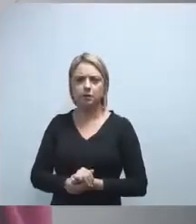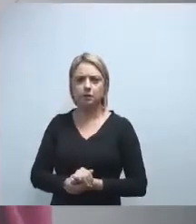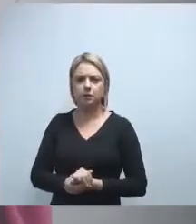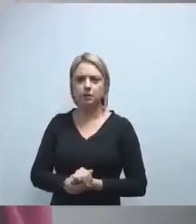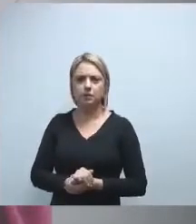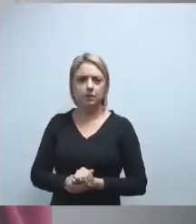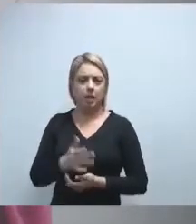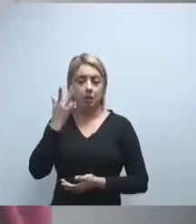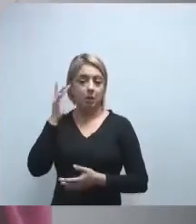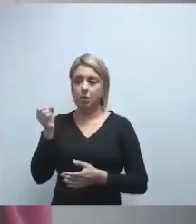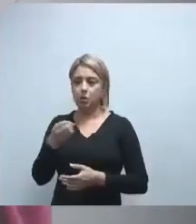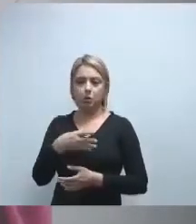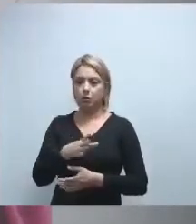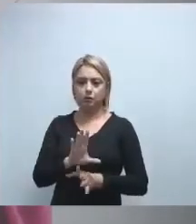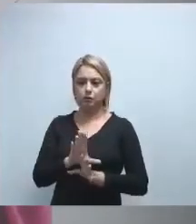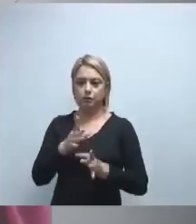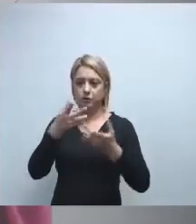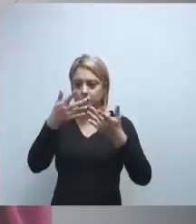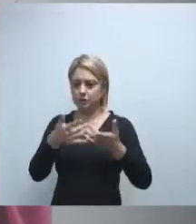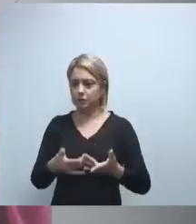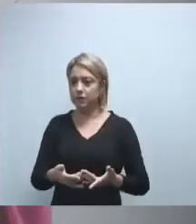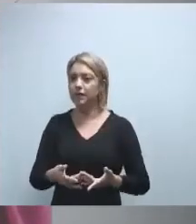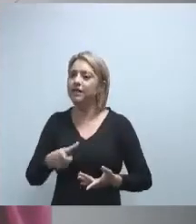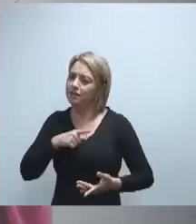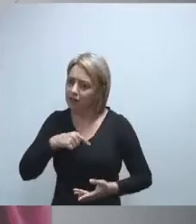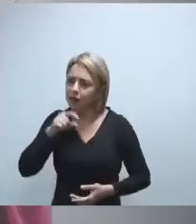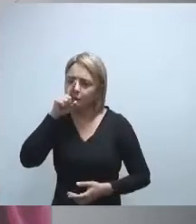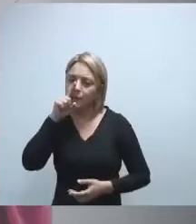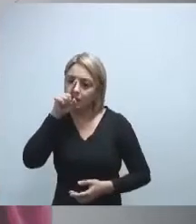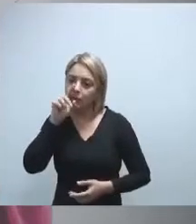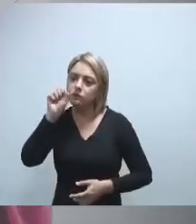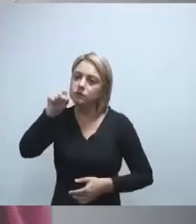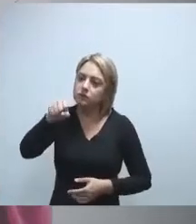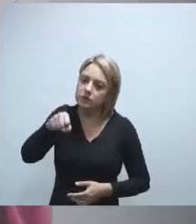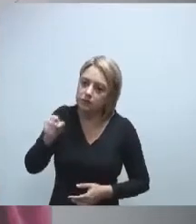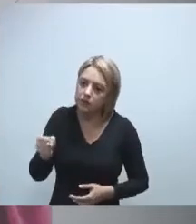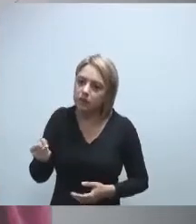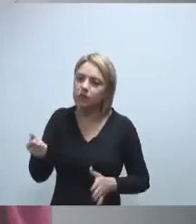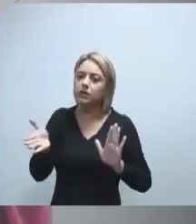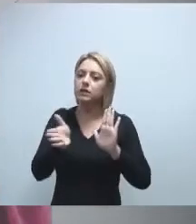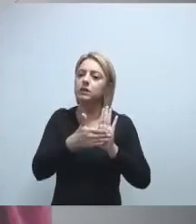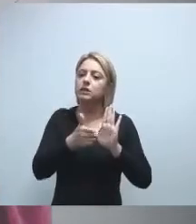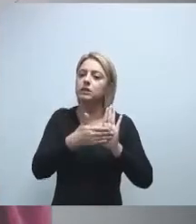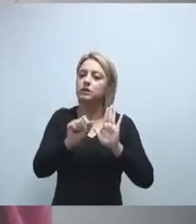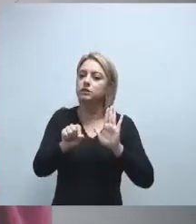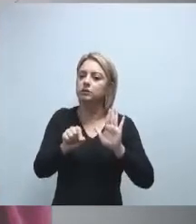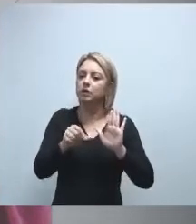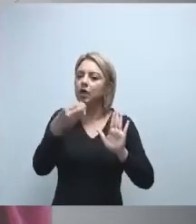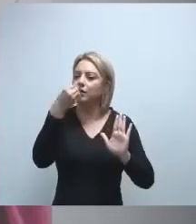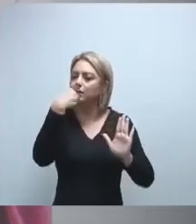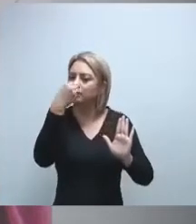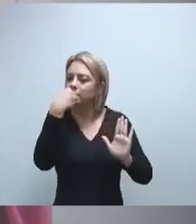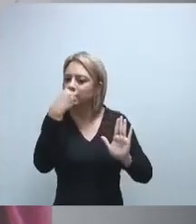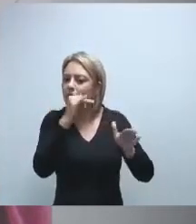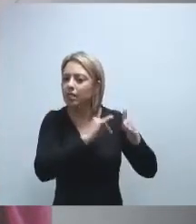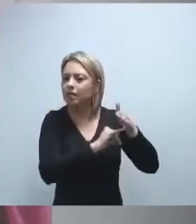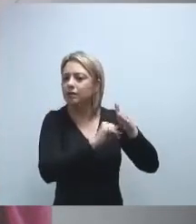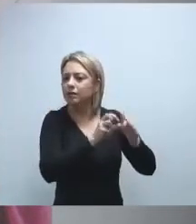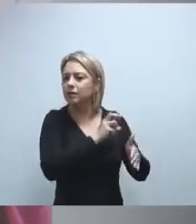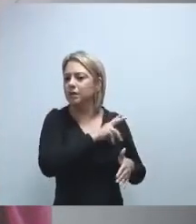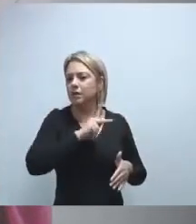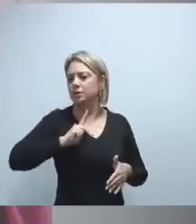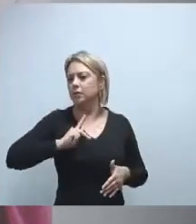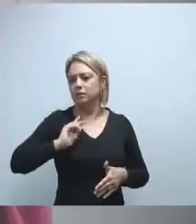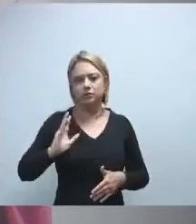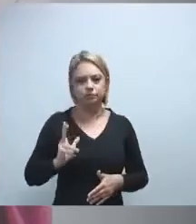nenhuma novidade no que eu vou dizer a um risco iminente de propostas de enfraquecimento da instituição como um